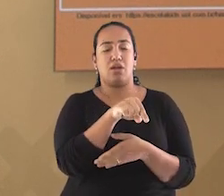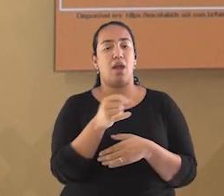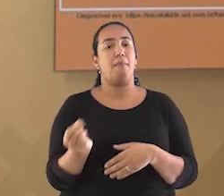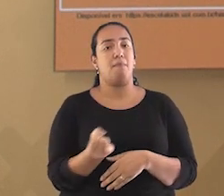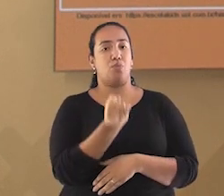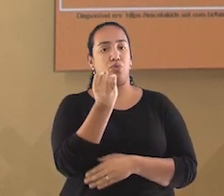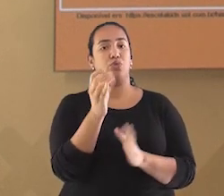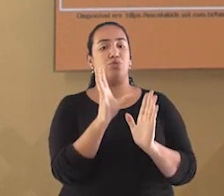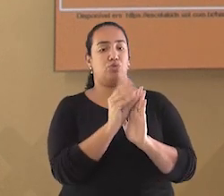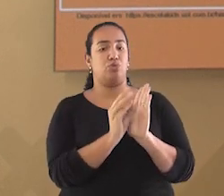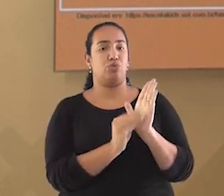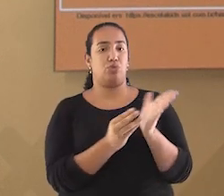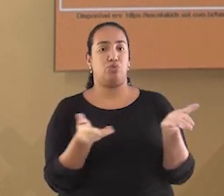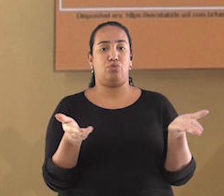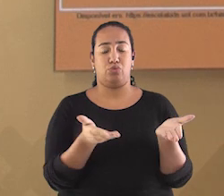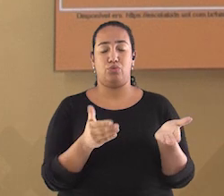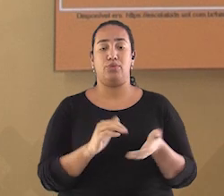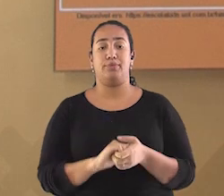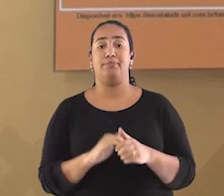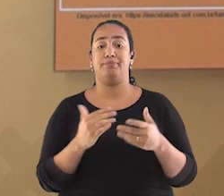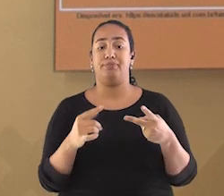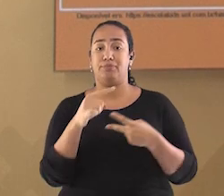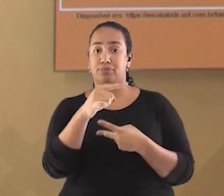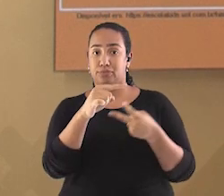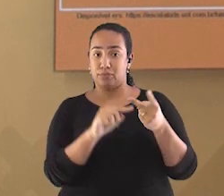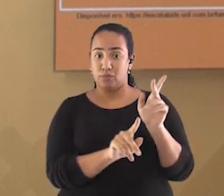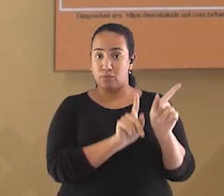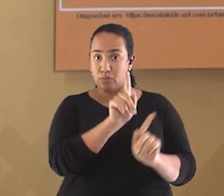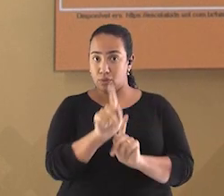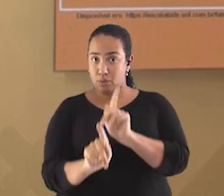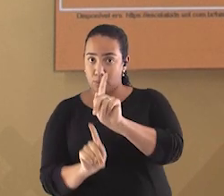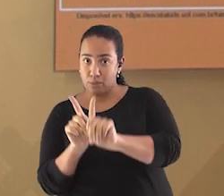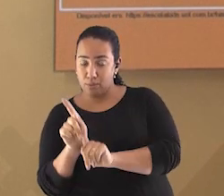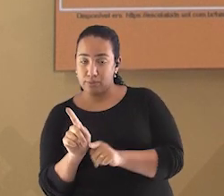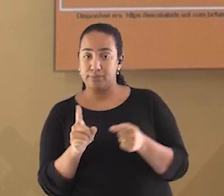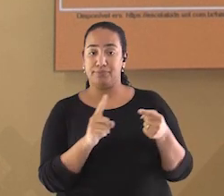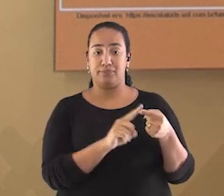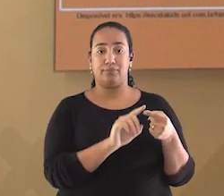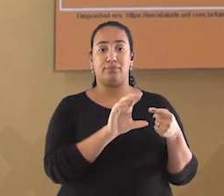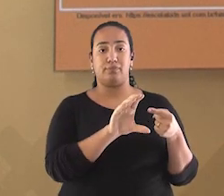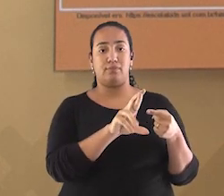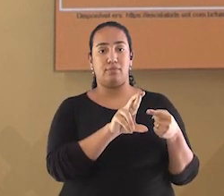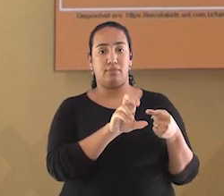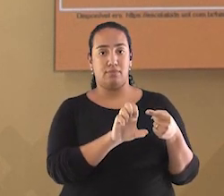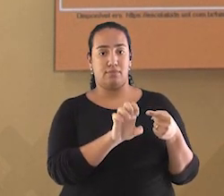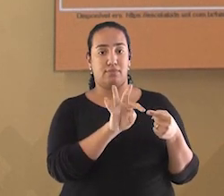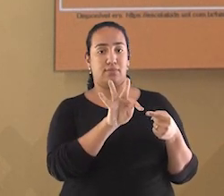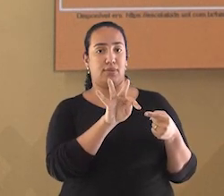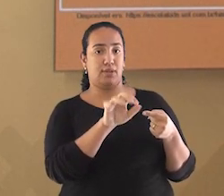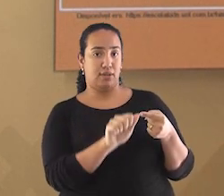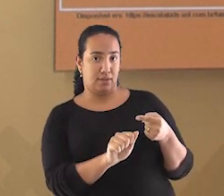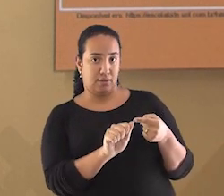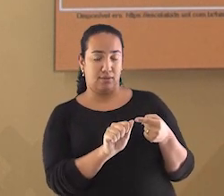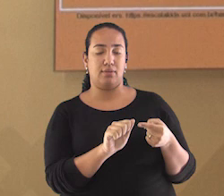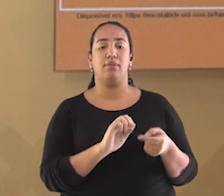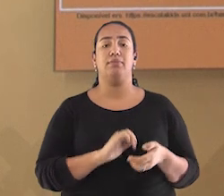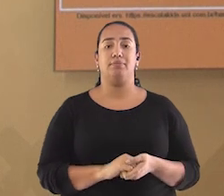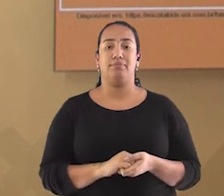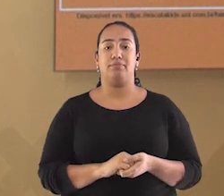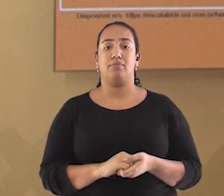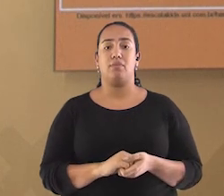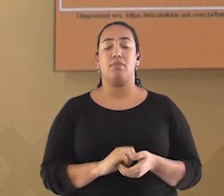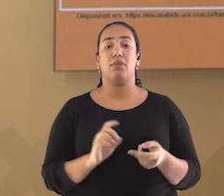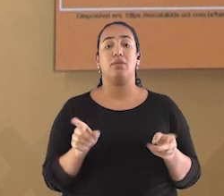importante para esse conteúdo. Essas 2 civilizações são a civilização cretense, também conhecida como